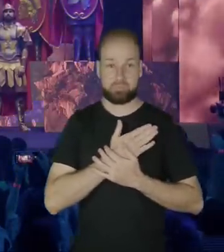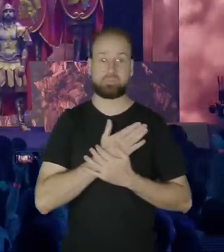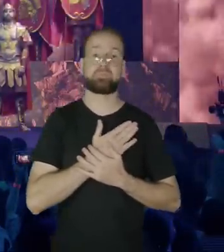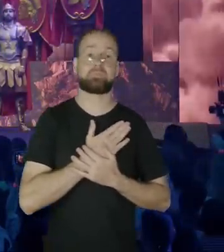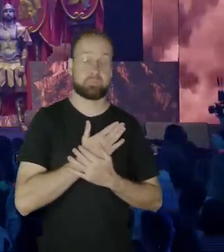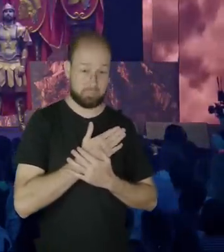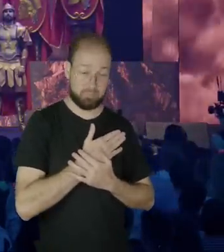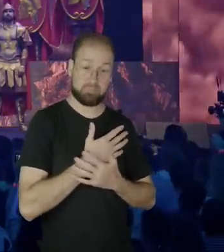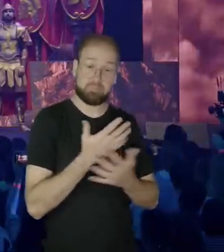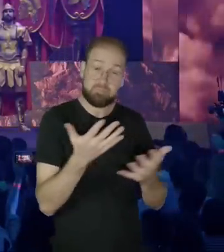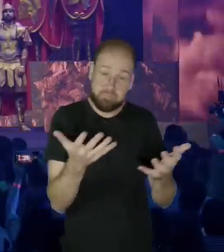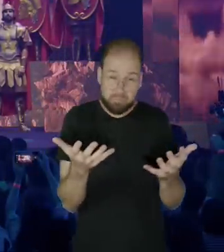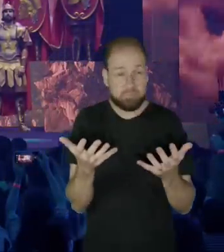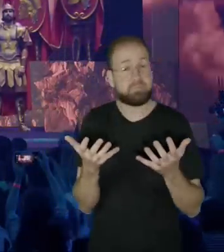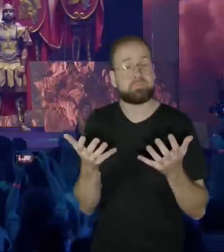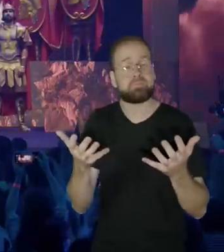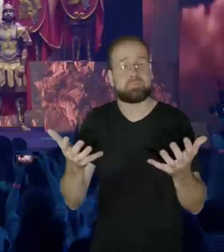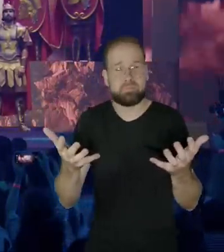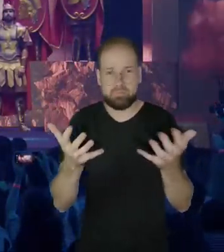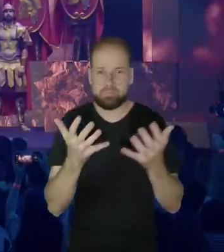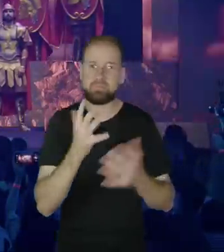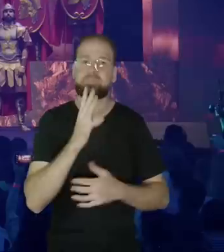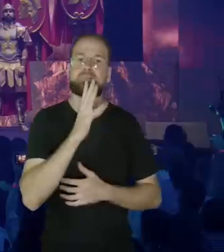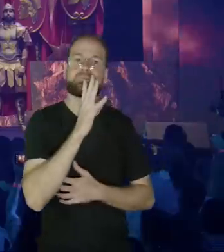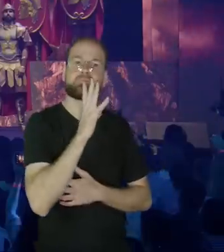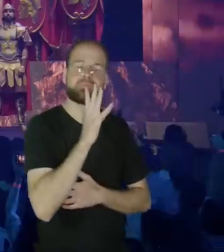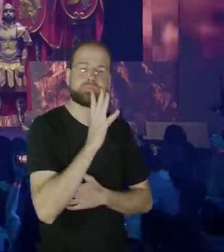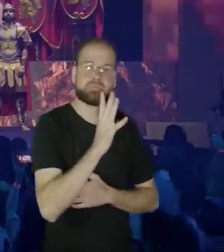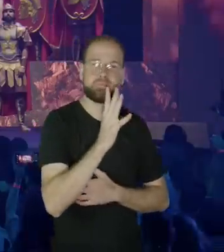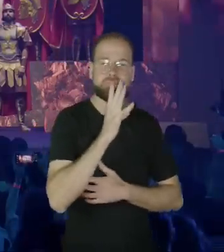te conhecer por dentro,